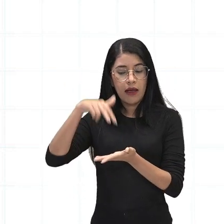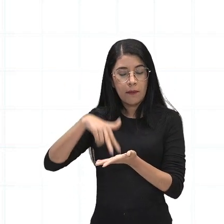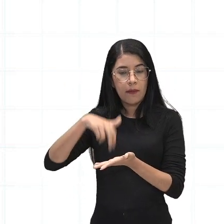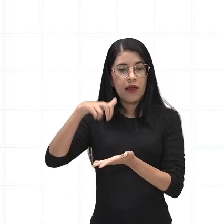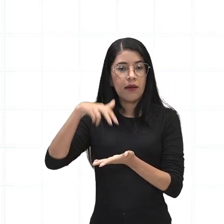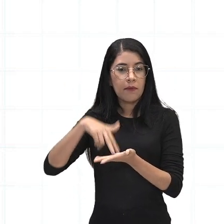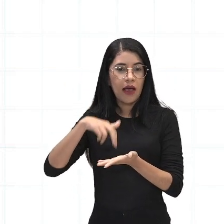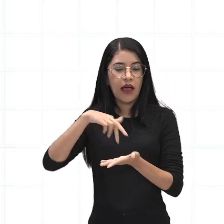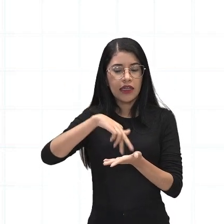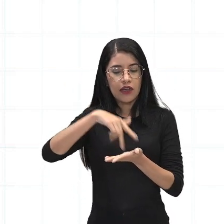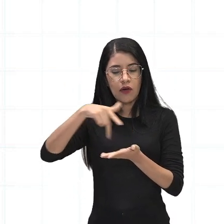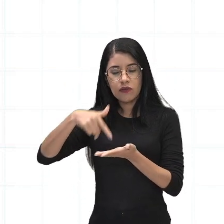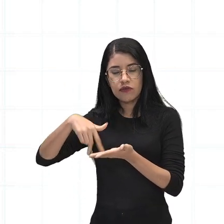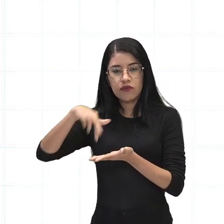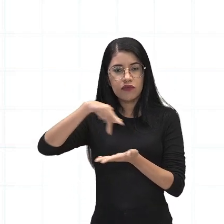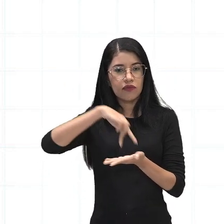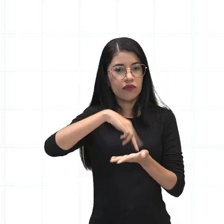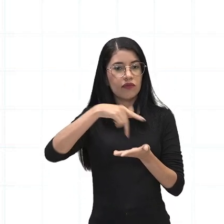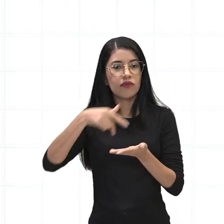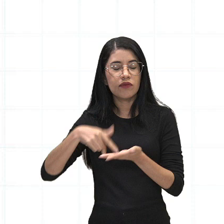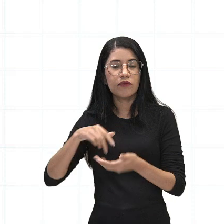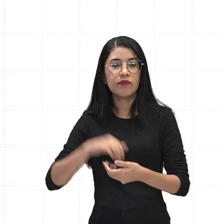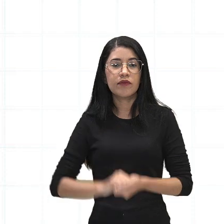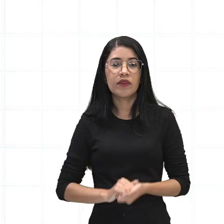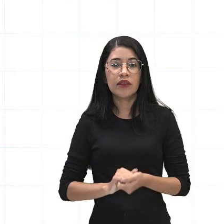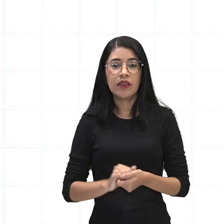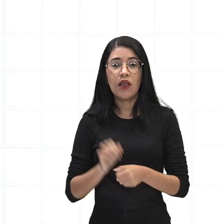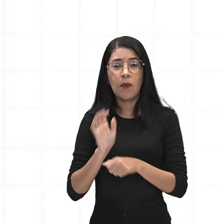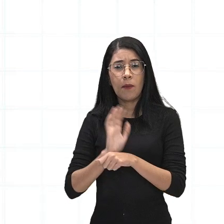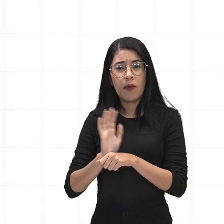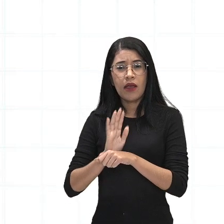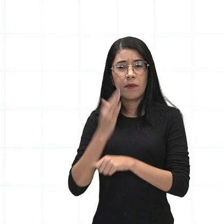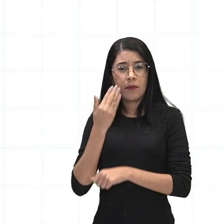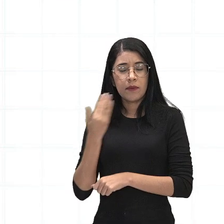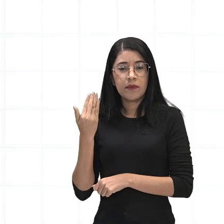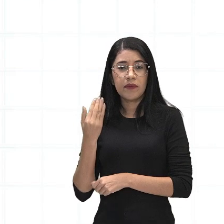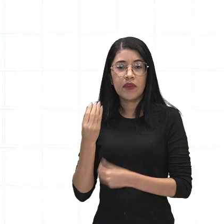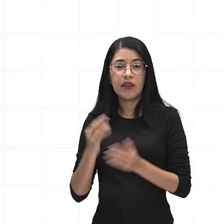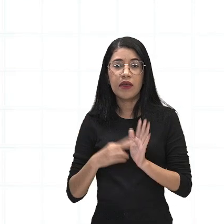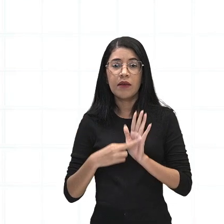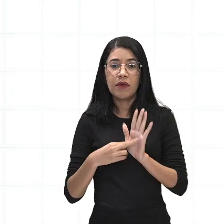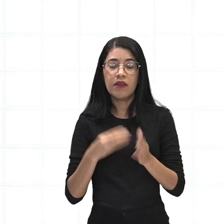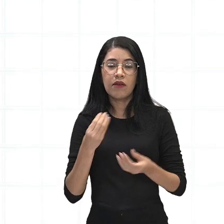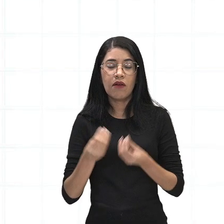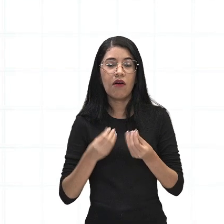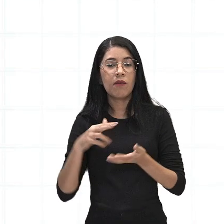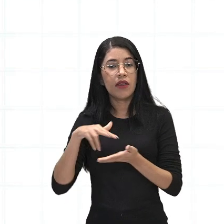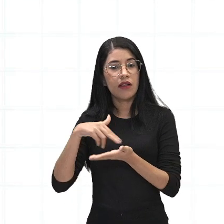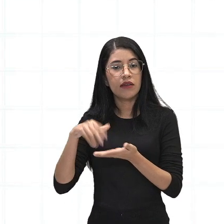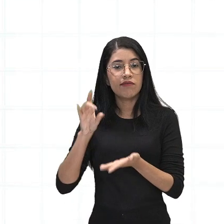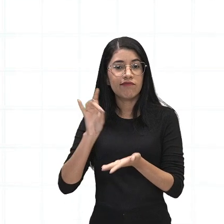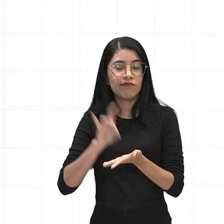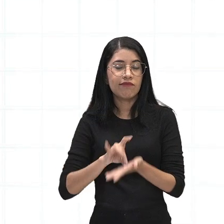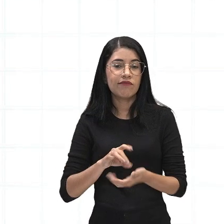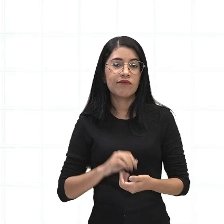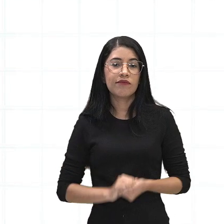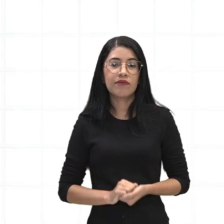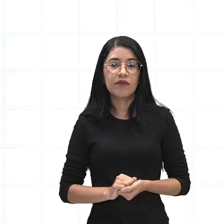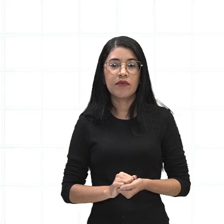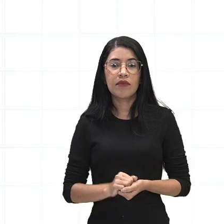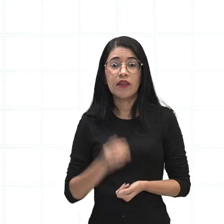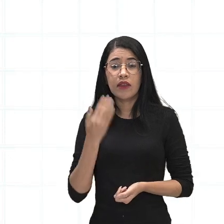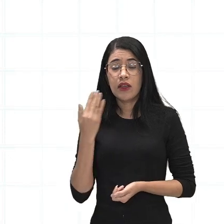e rodopiar. Nós conseguimos uma imagem que representa essa dança. Aí vocês estão vendo somente a